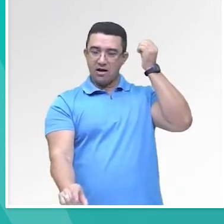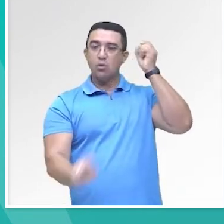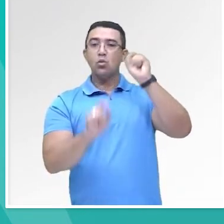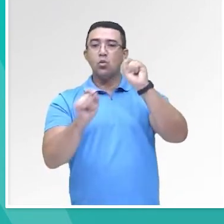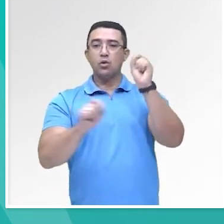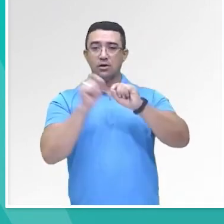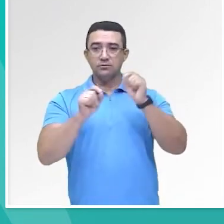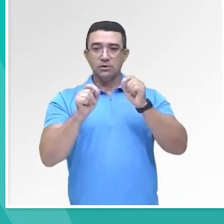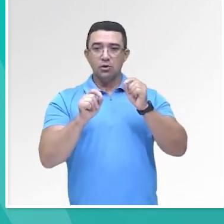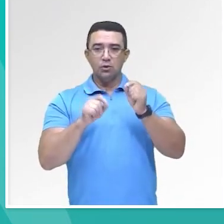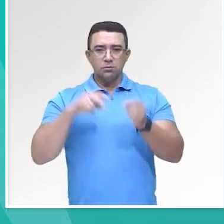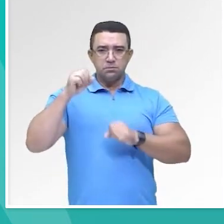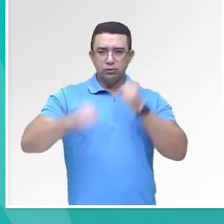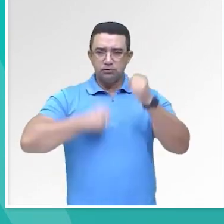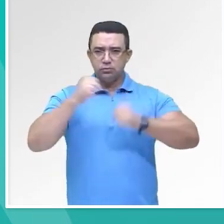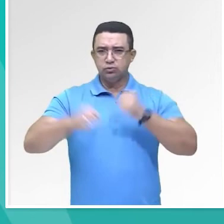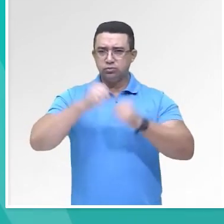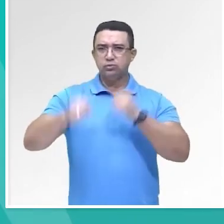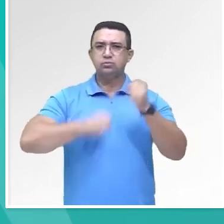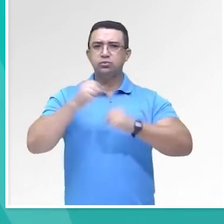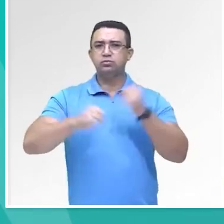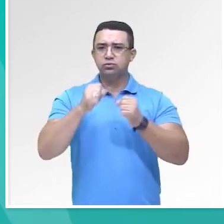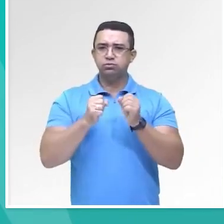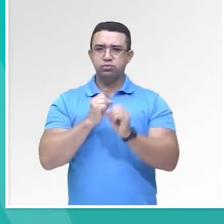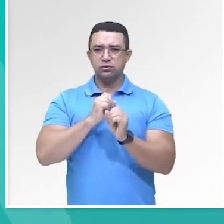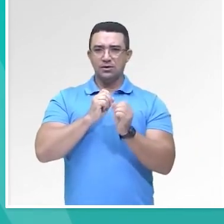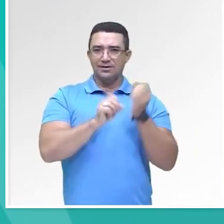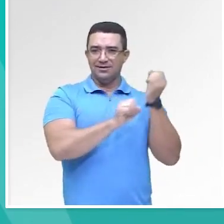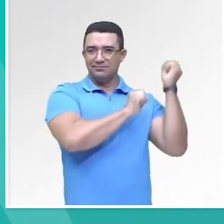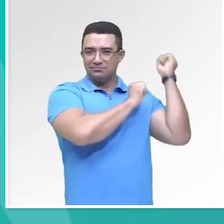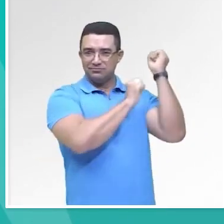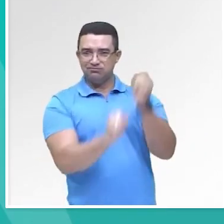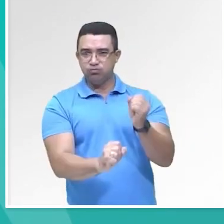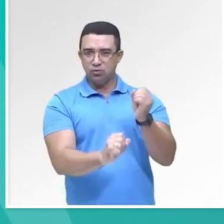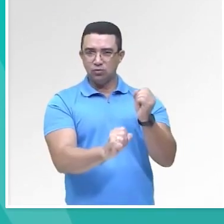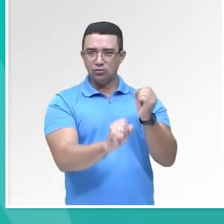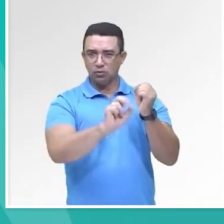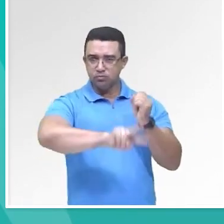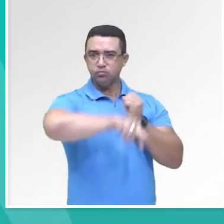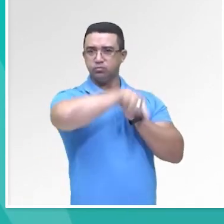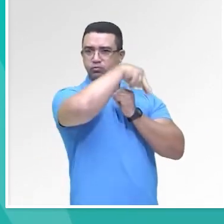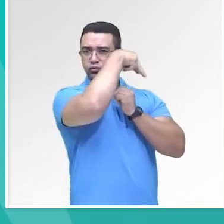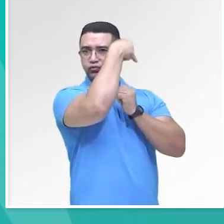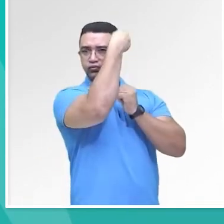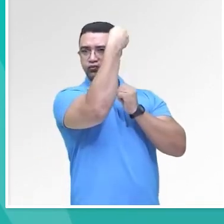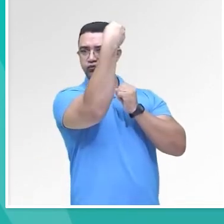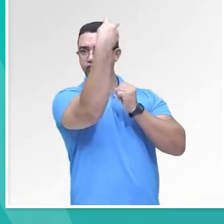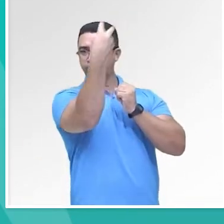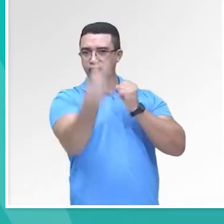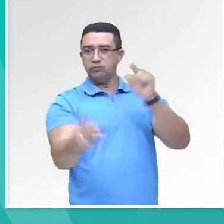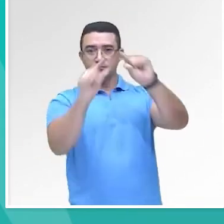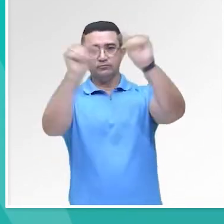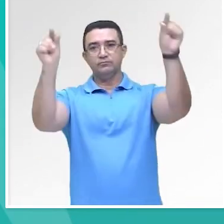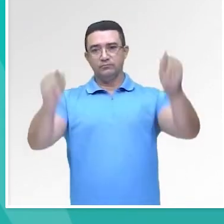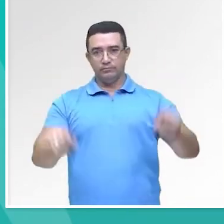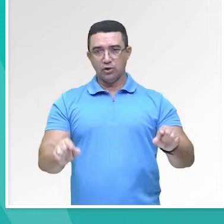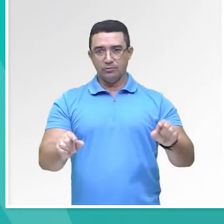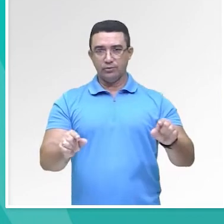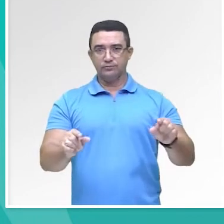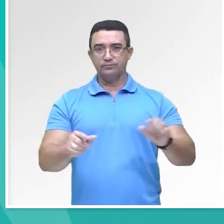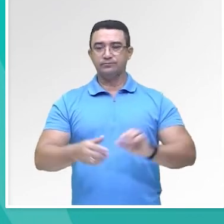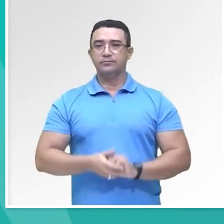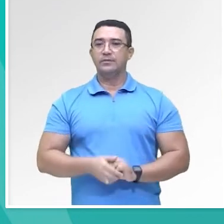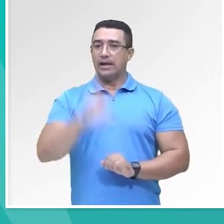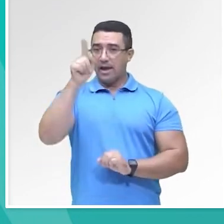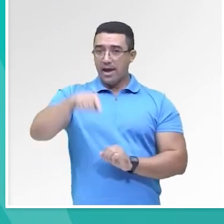e transpor aí, passar o sarrafo. Muito bem. Então, esses são os saltos, né, utilizados,